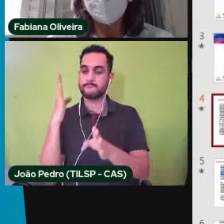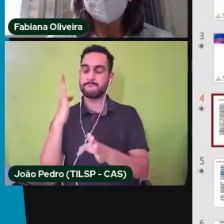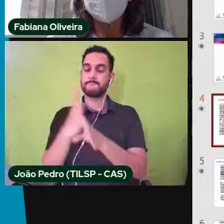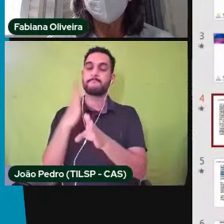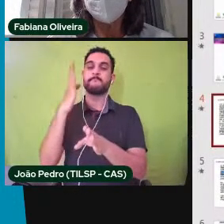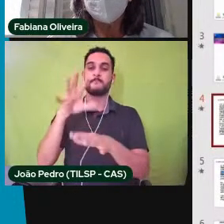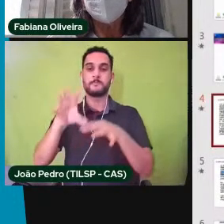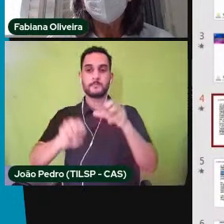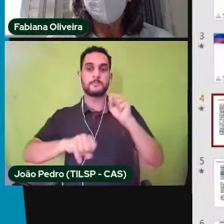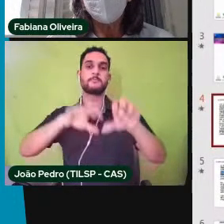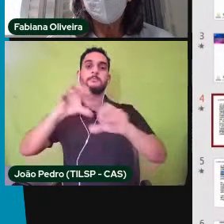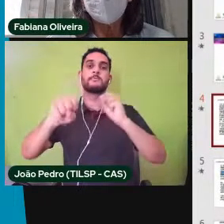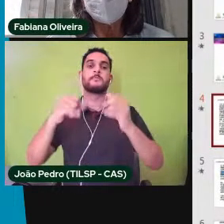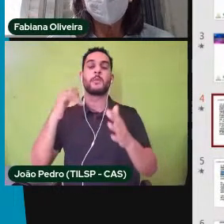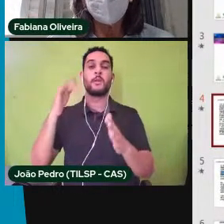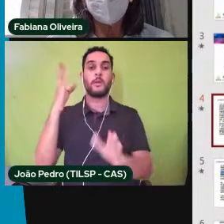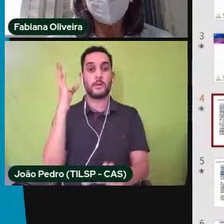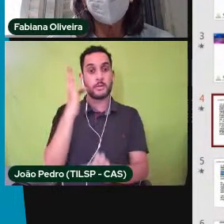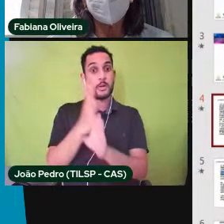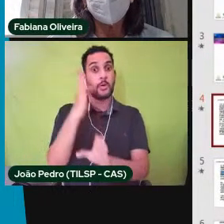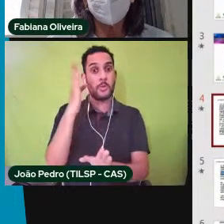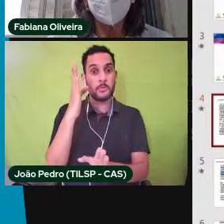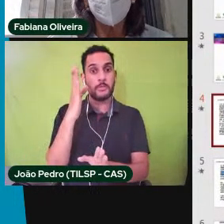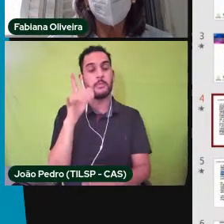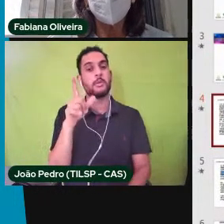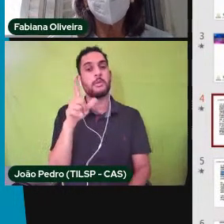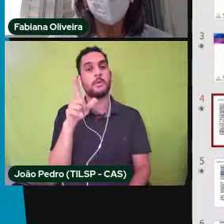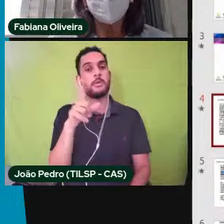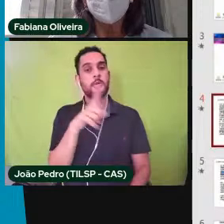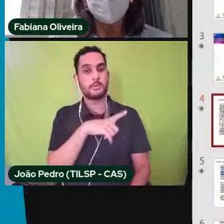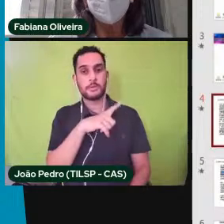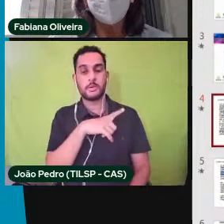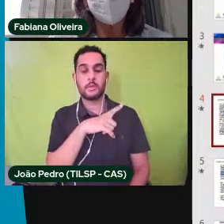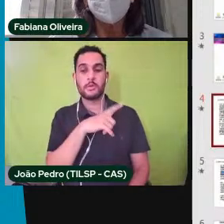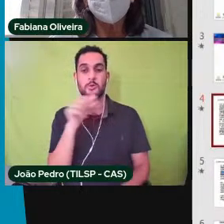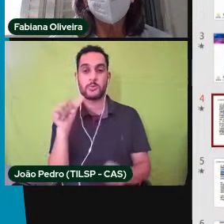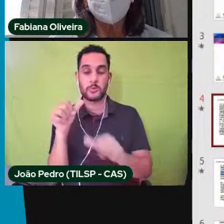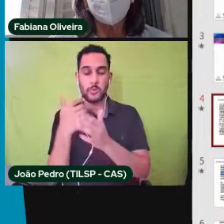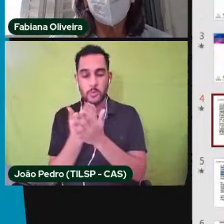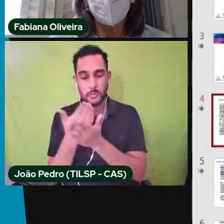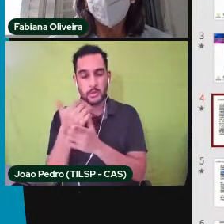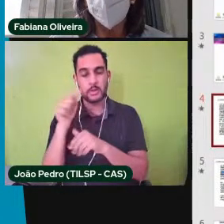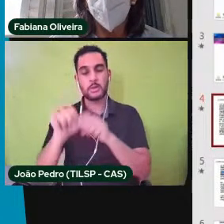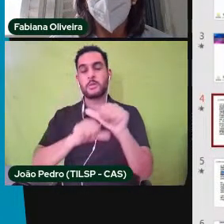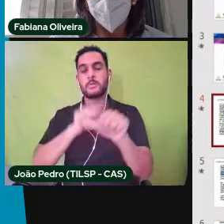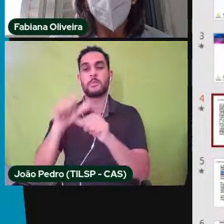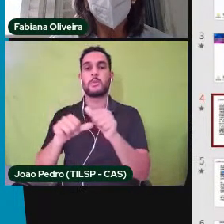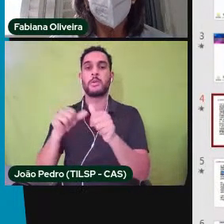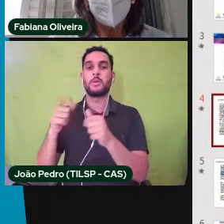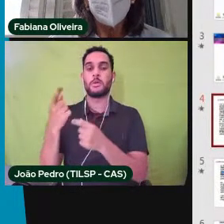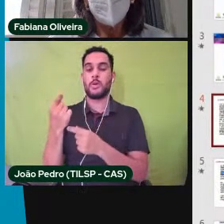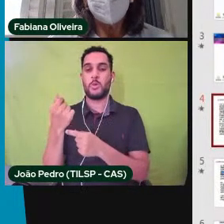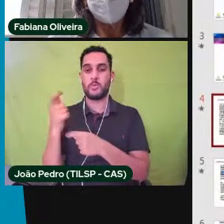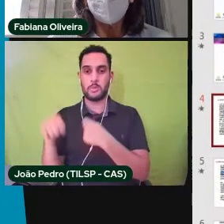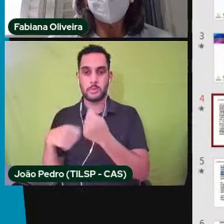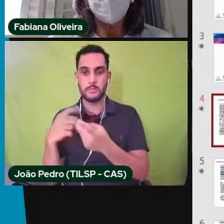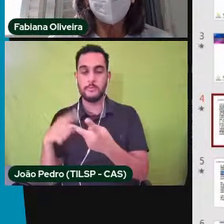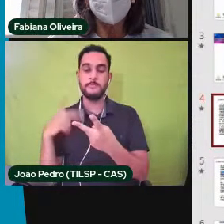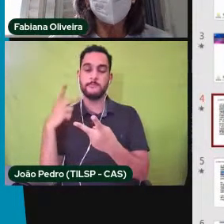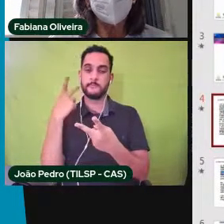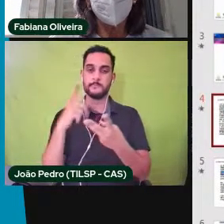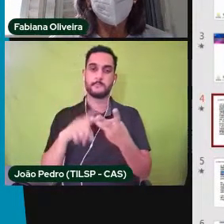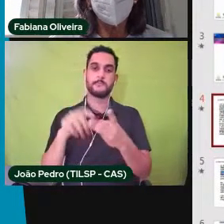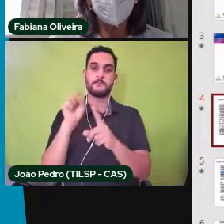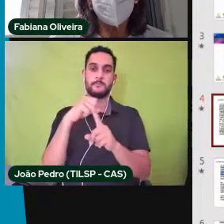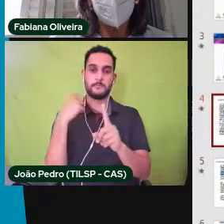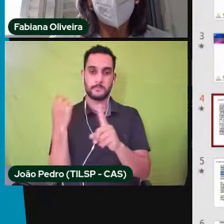descobertas começam pela educação num contexto econômico, político, social, histórico, em que nós